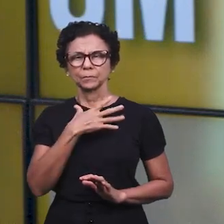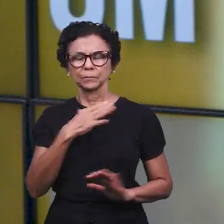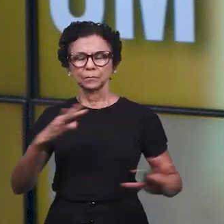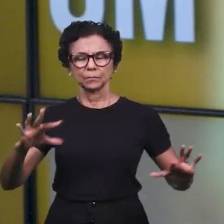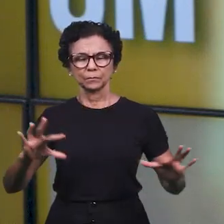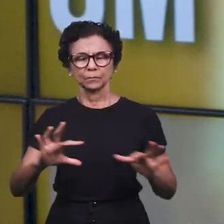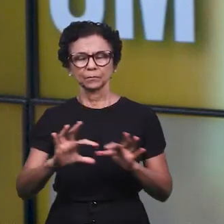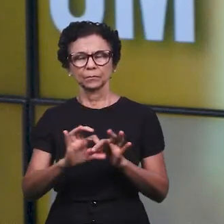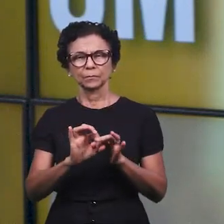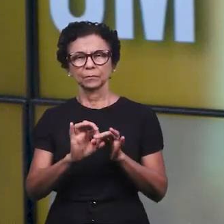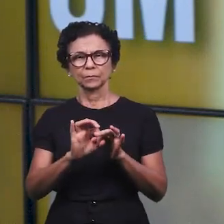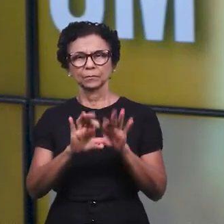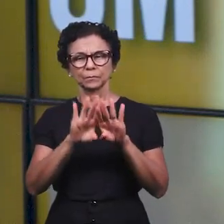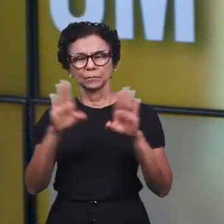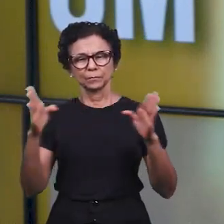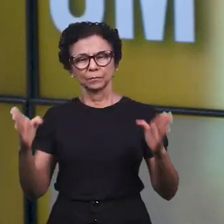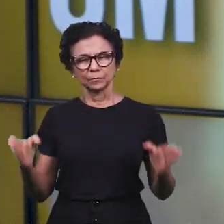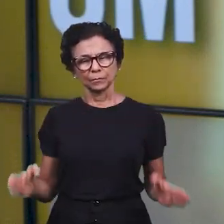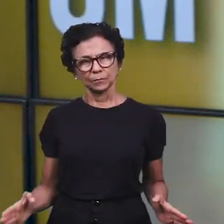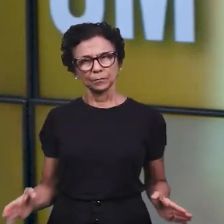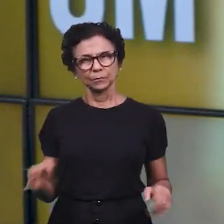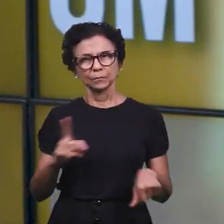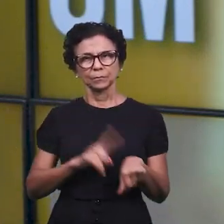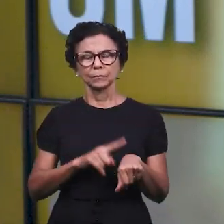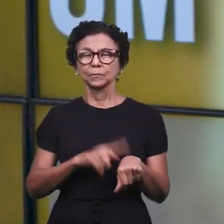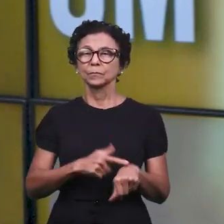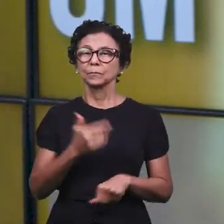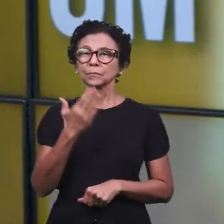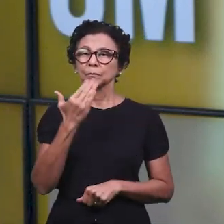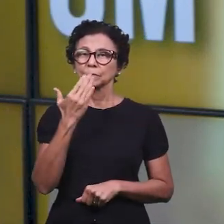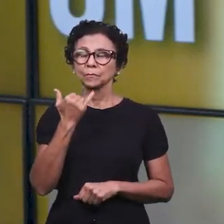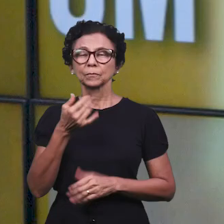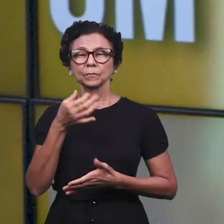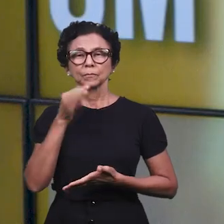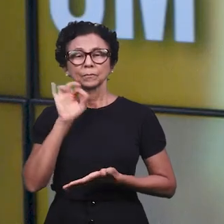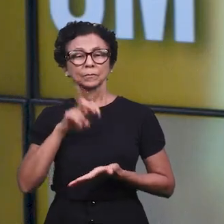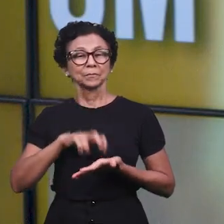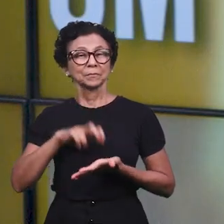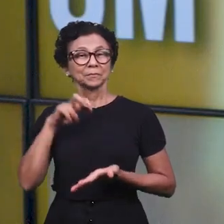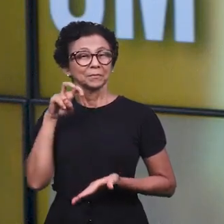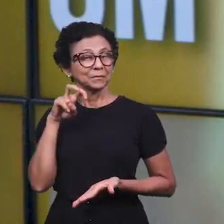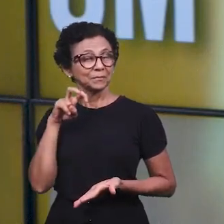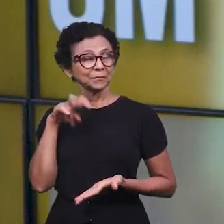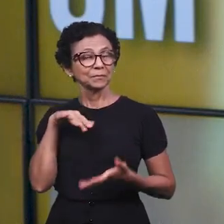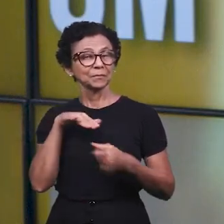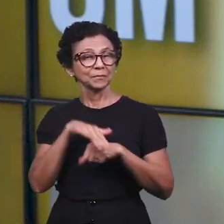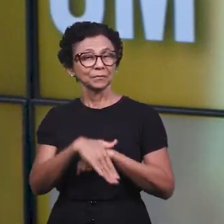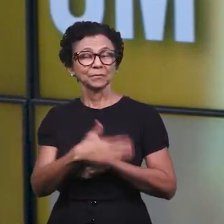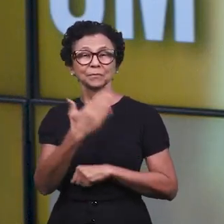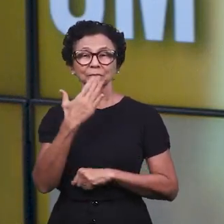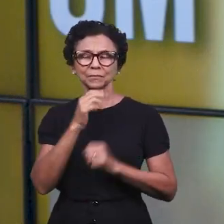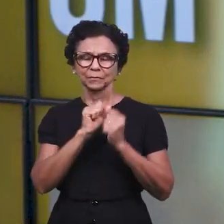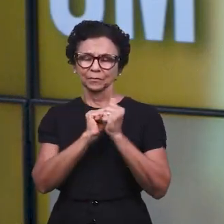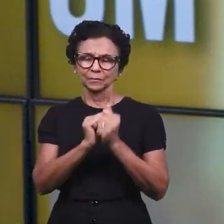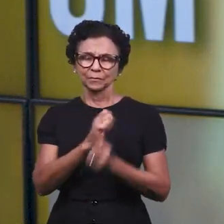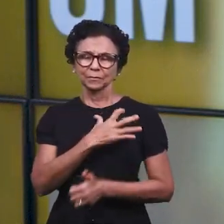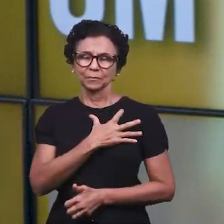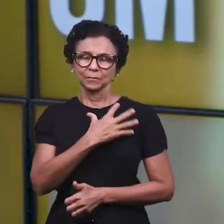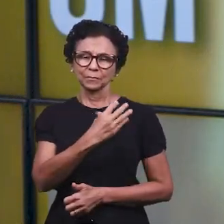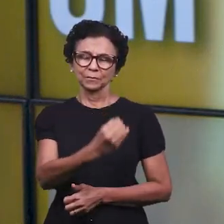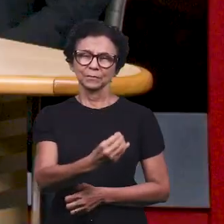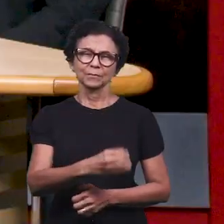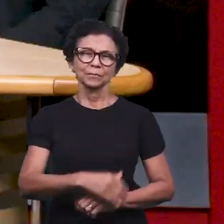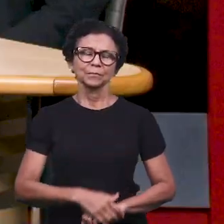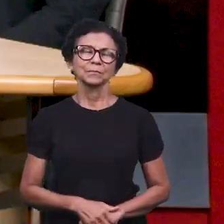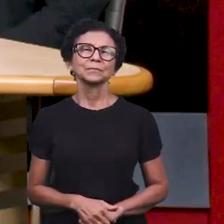da mesa, em uma boa janta, em um bom almoço, em um bom café da manhã. Esteja junto com os vossos filhos.